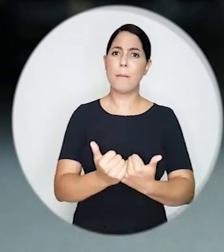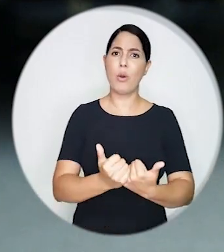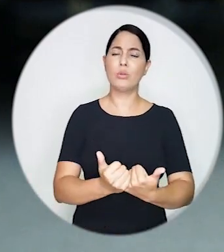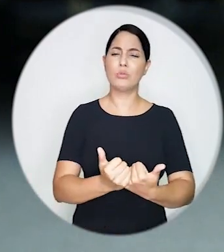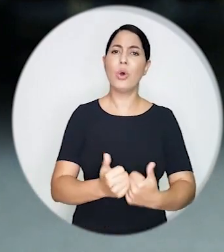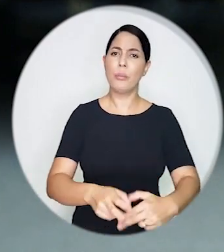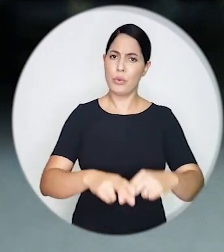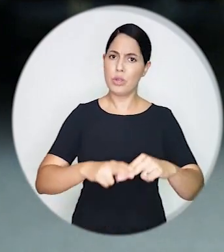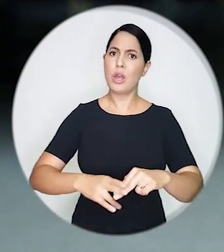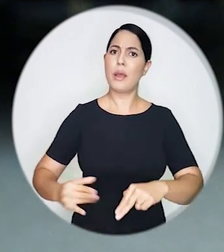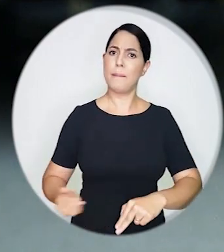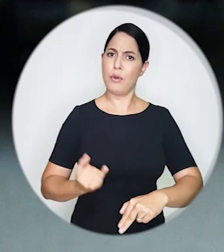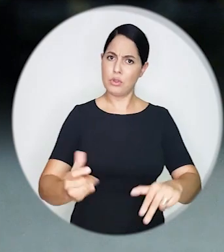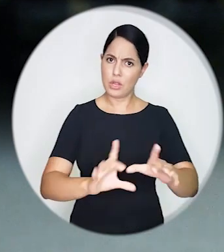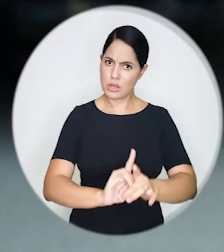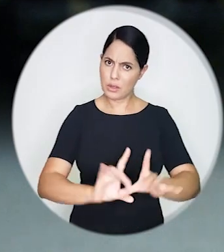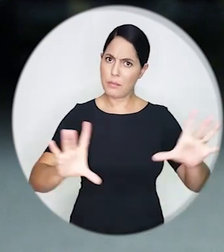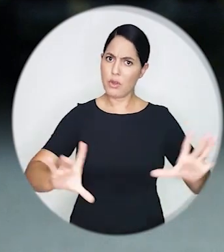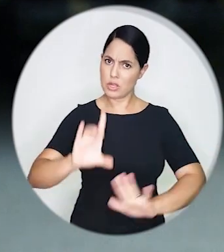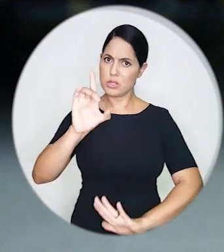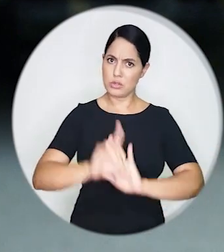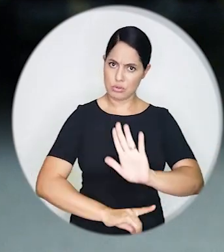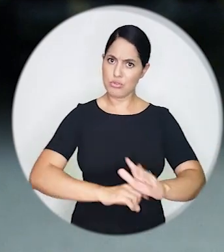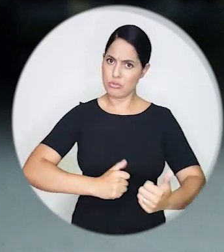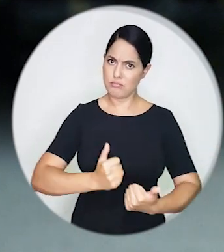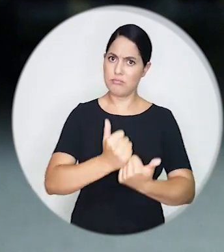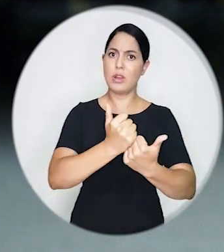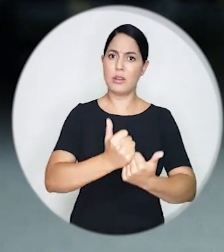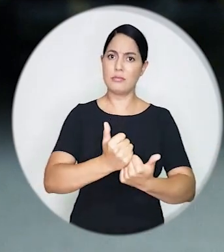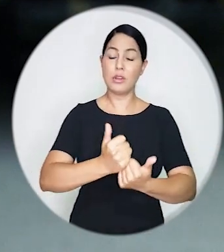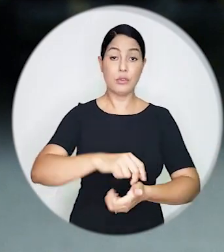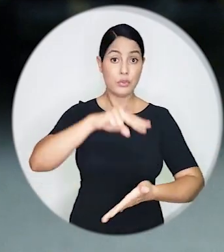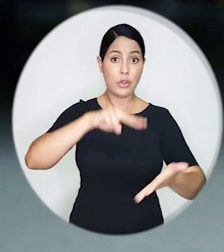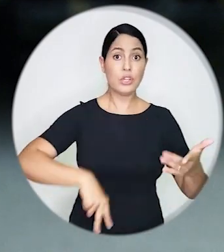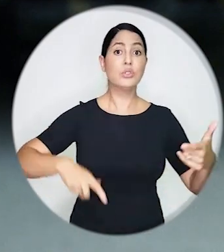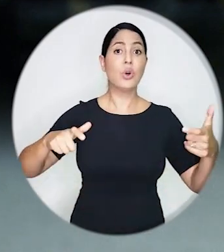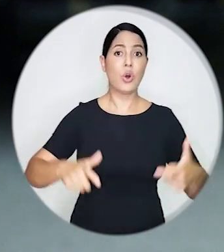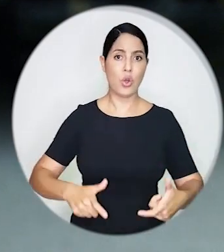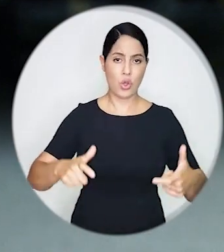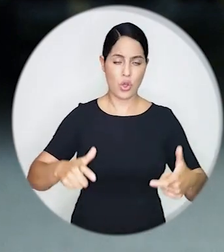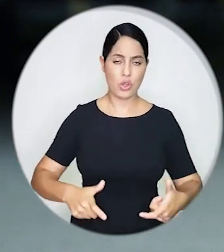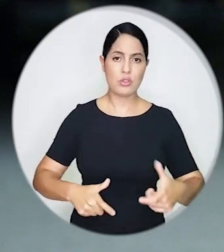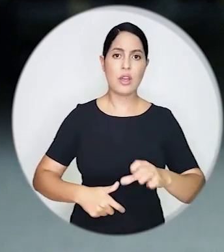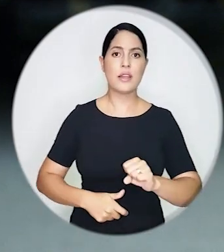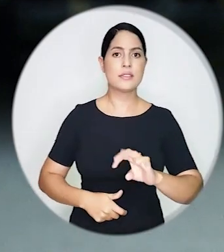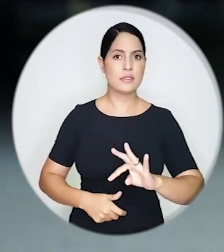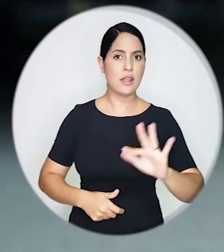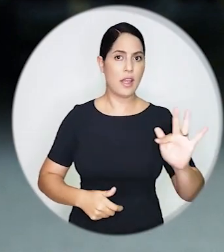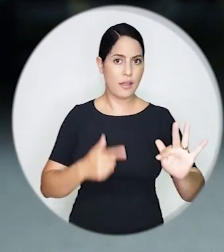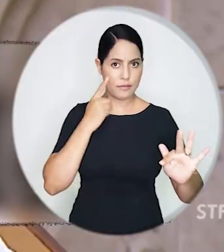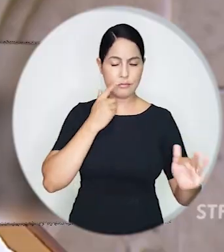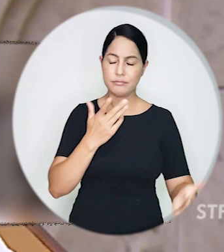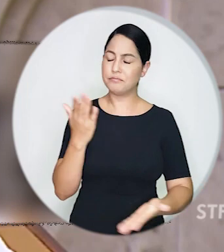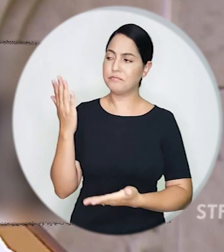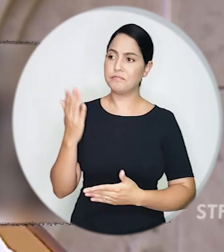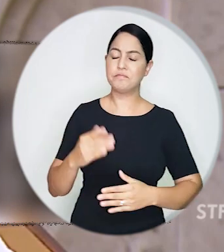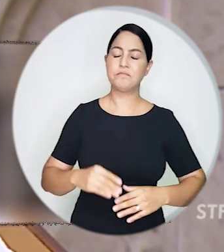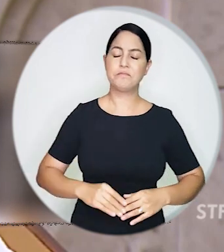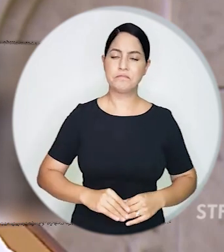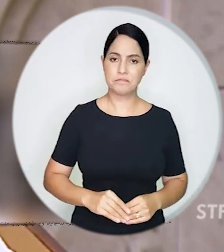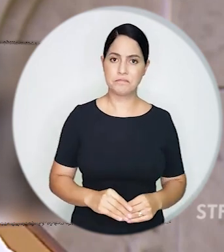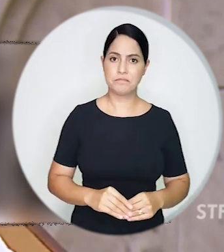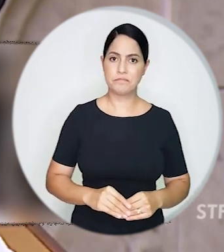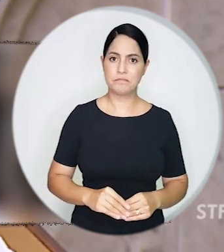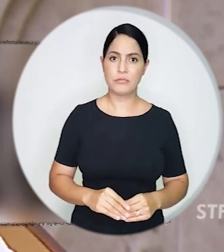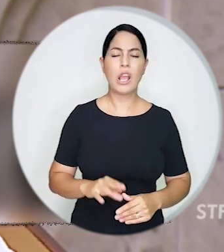ao Estado Democrático de Direito foi lido na abertura do ano judiciário, no Supremo Tribunal Federal. Os representantes